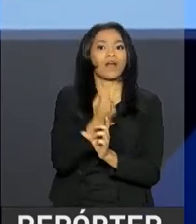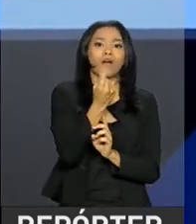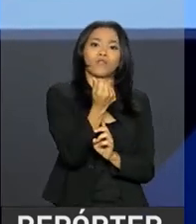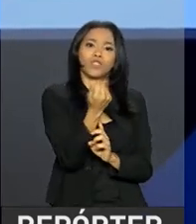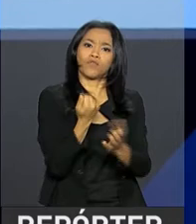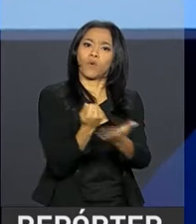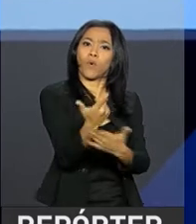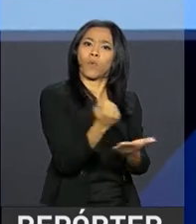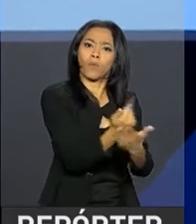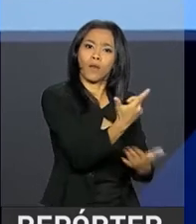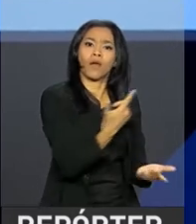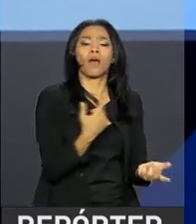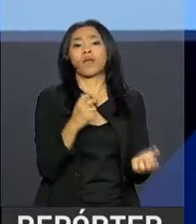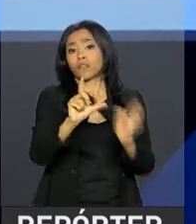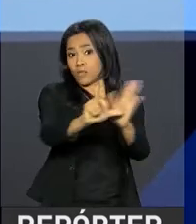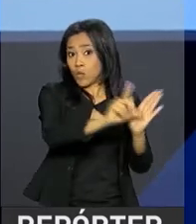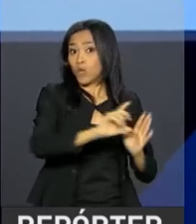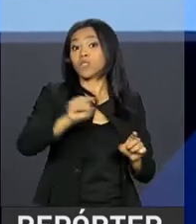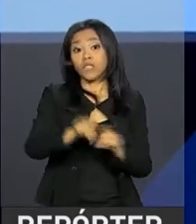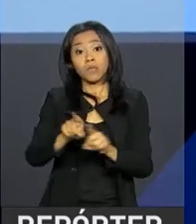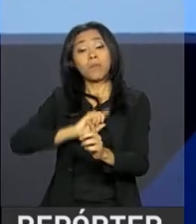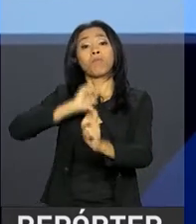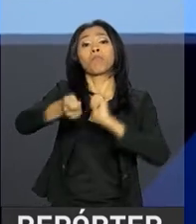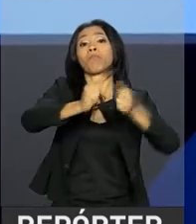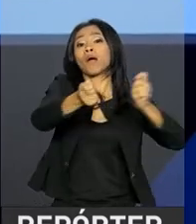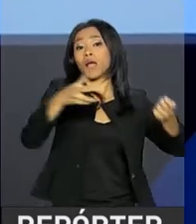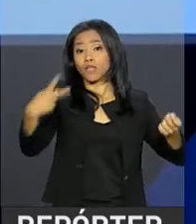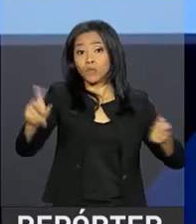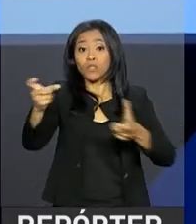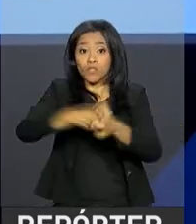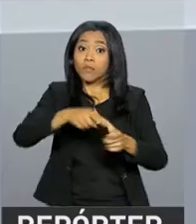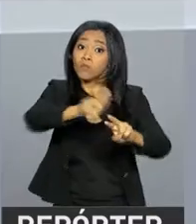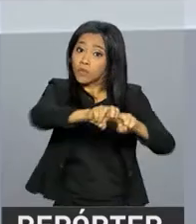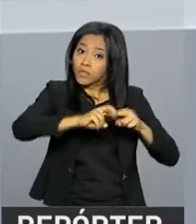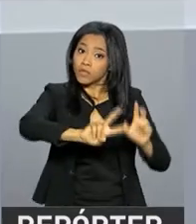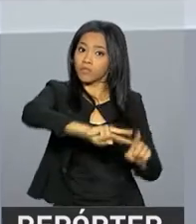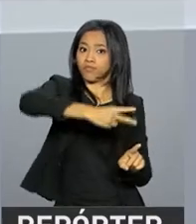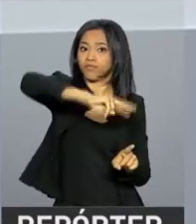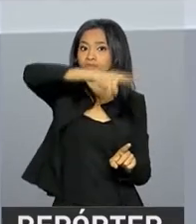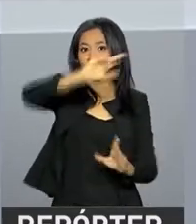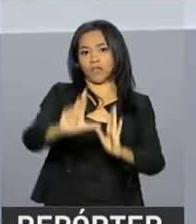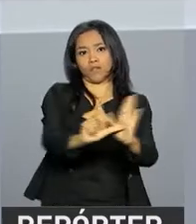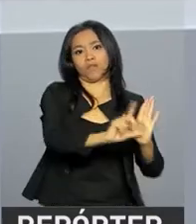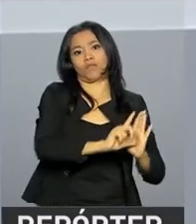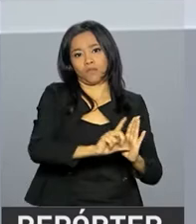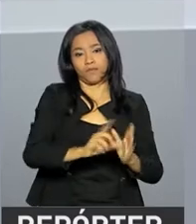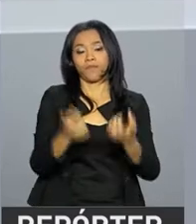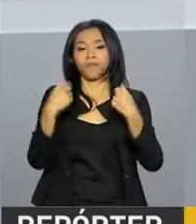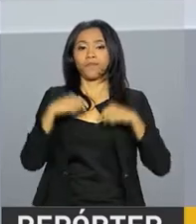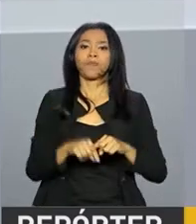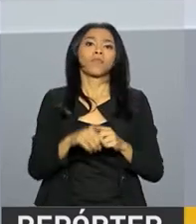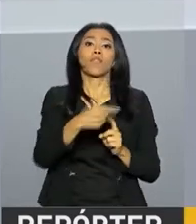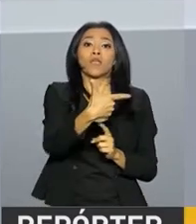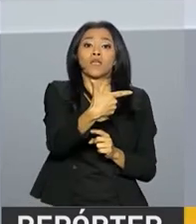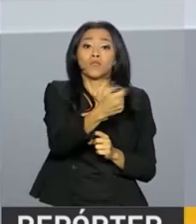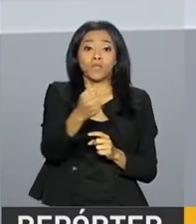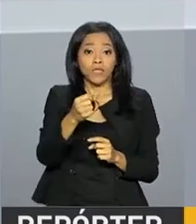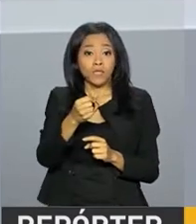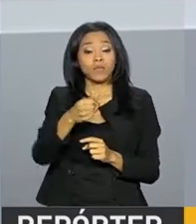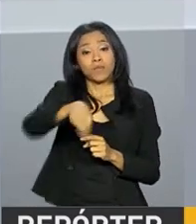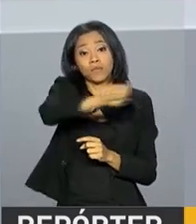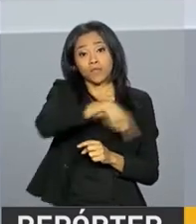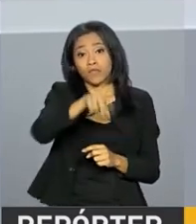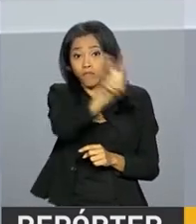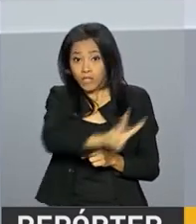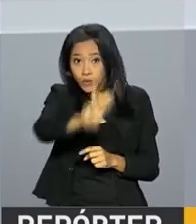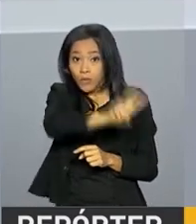compra no varejo. Foi exatamente o momento em que o índice do varejo cresceu. Cerca de 200 imigrantes venezuelanos já